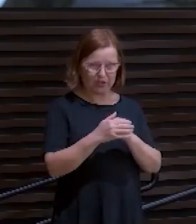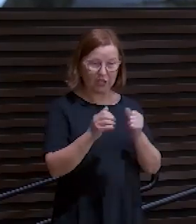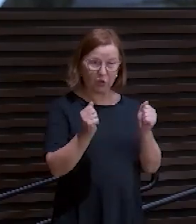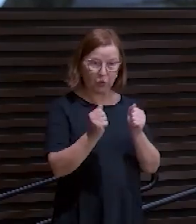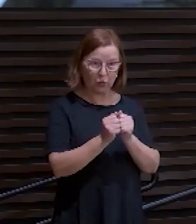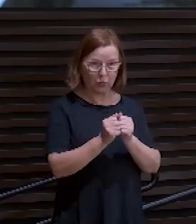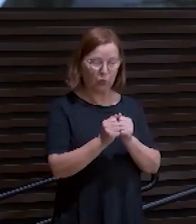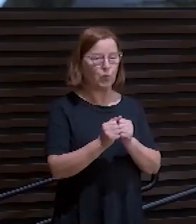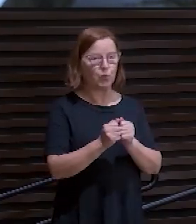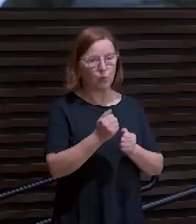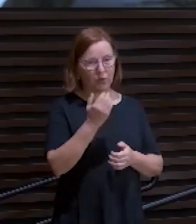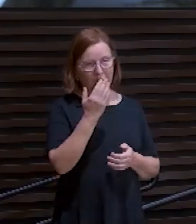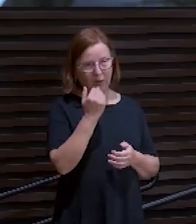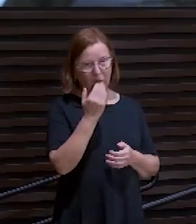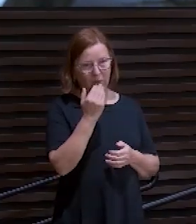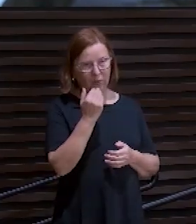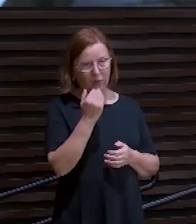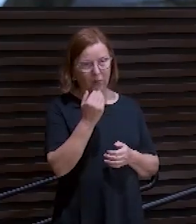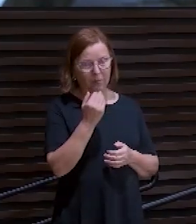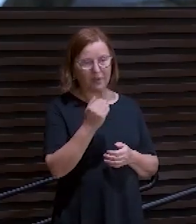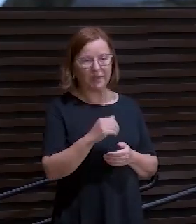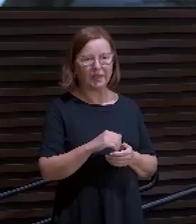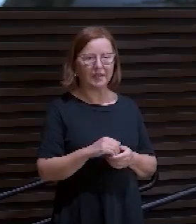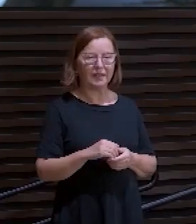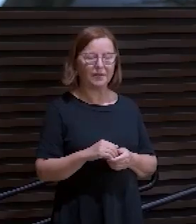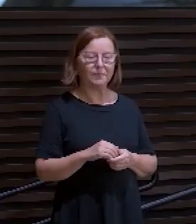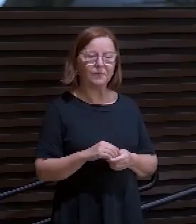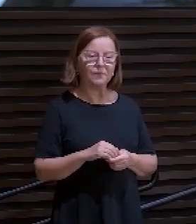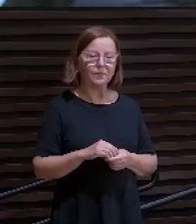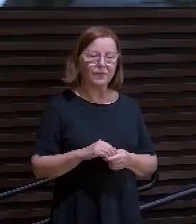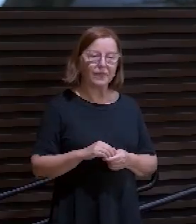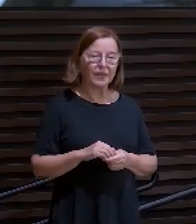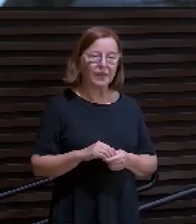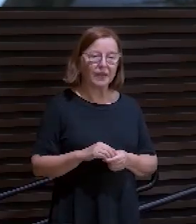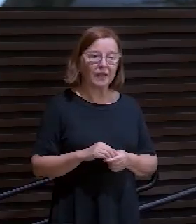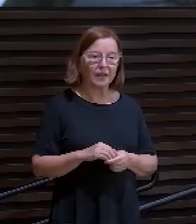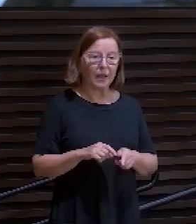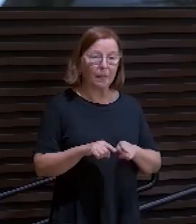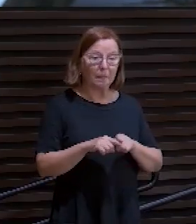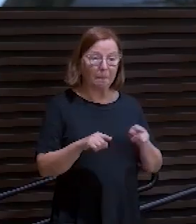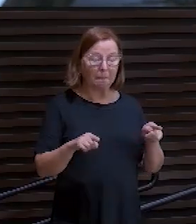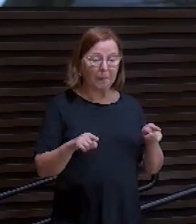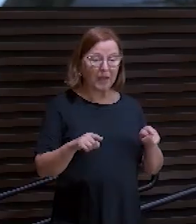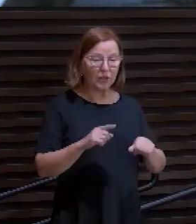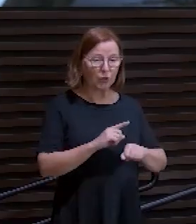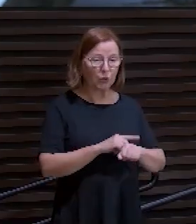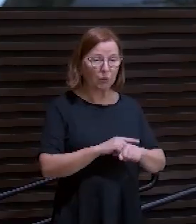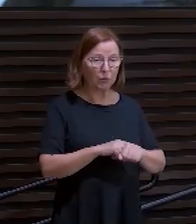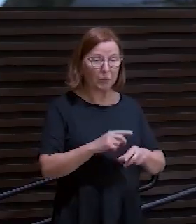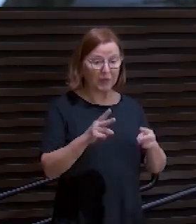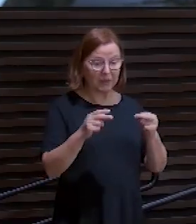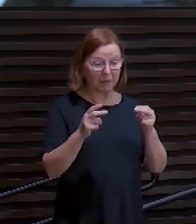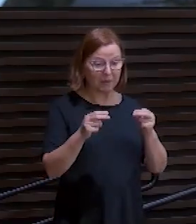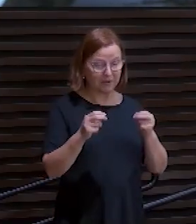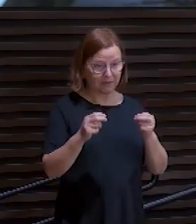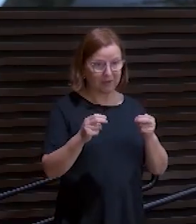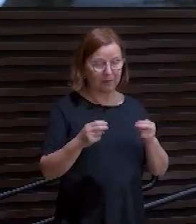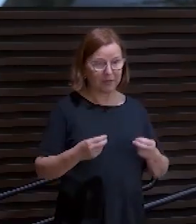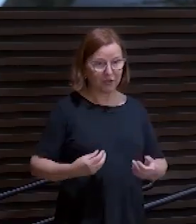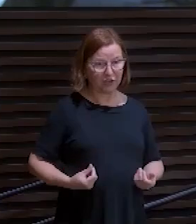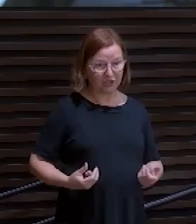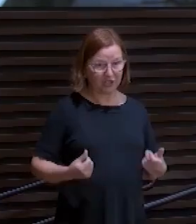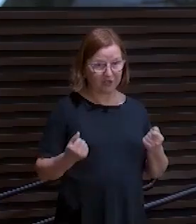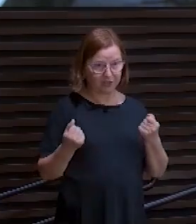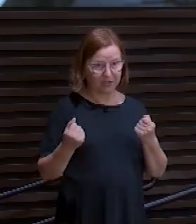tantos anos. E sabe o que foi que eles fizeram? Ao perceber o dinheiro, eles voltaram e foram acusados